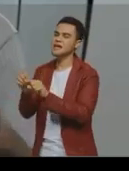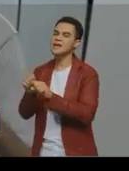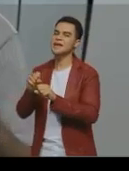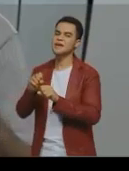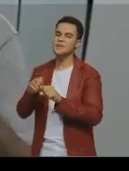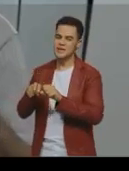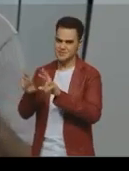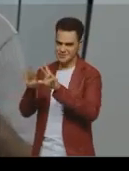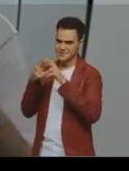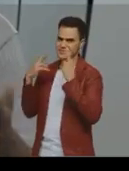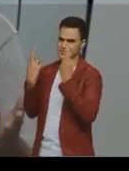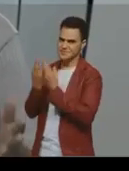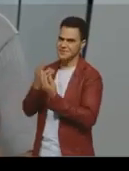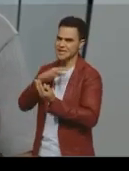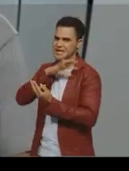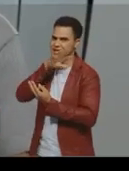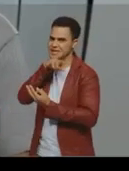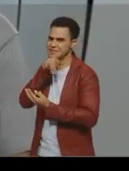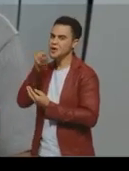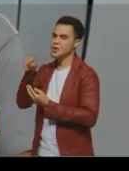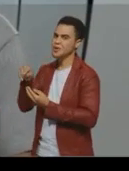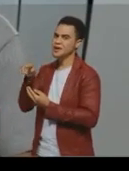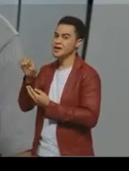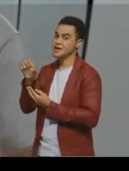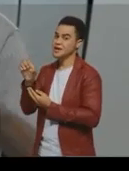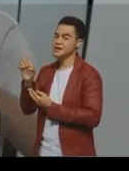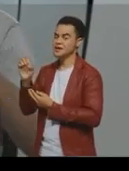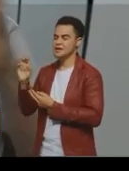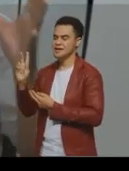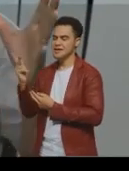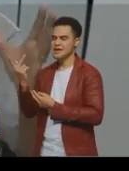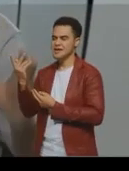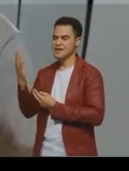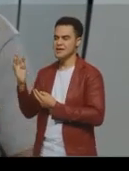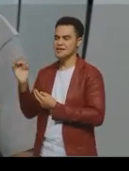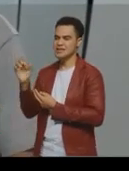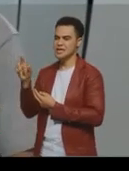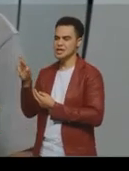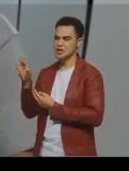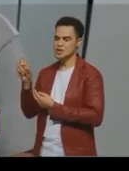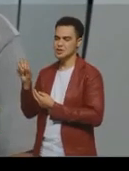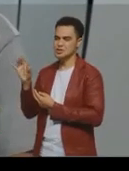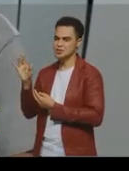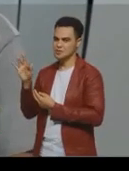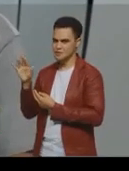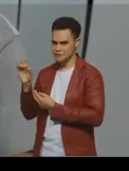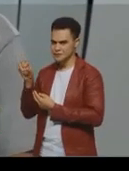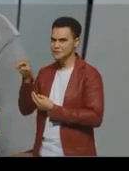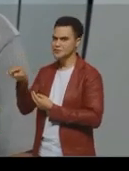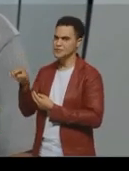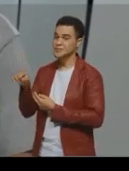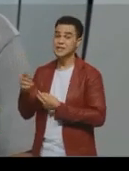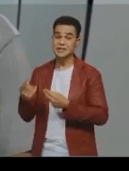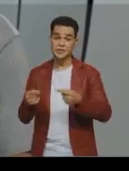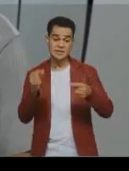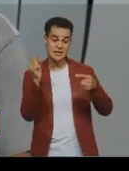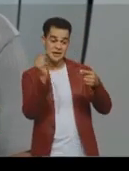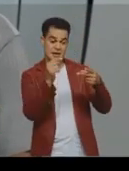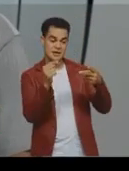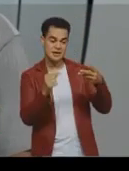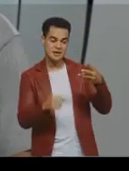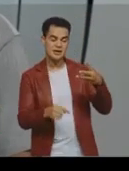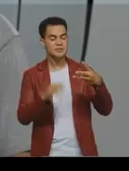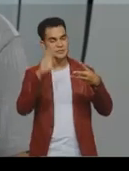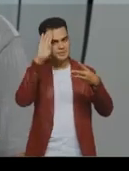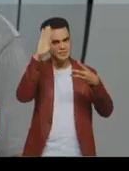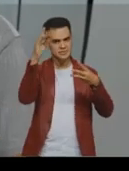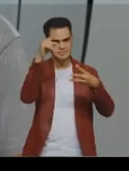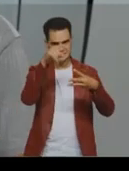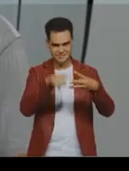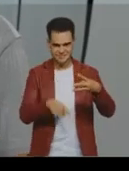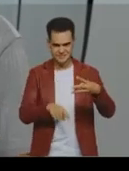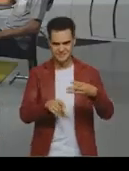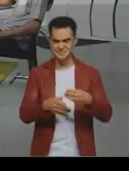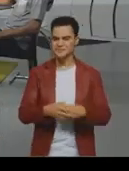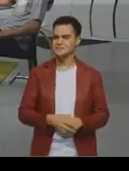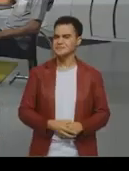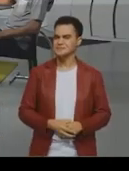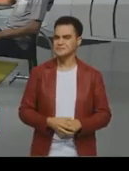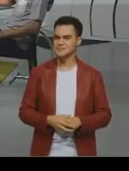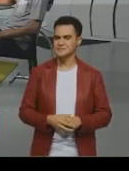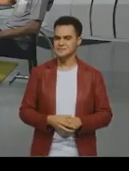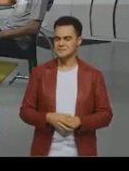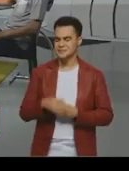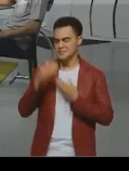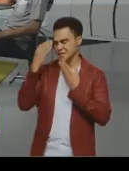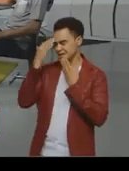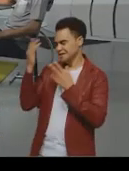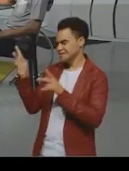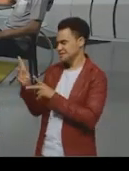seres heterótrofos também. Então, essas três características são as principais características. Obrigada, professor.